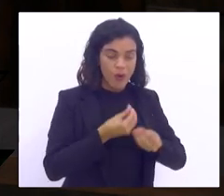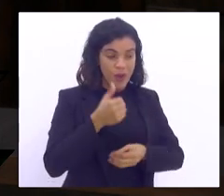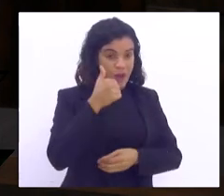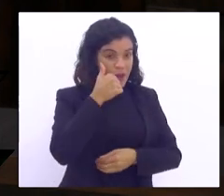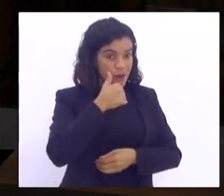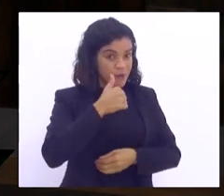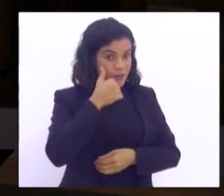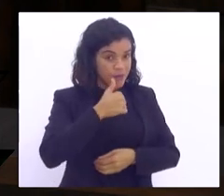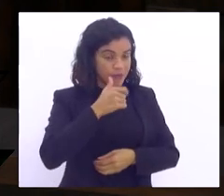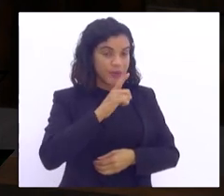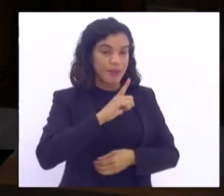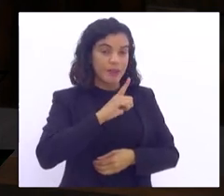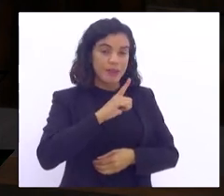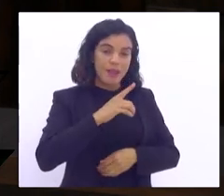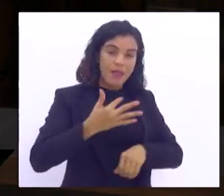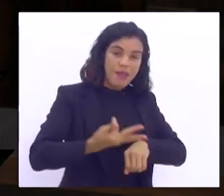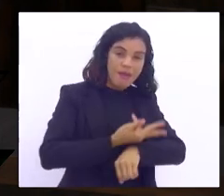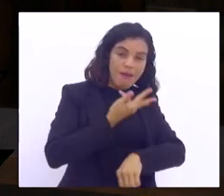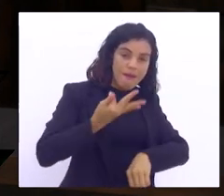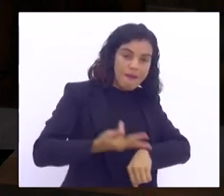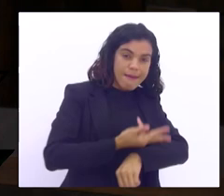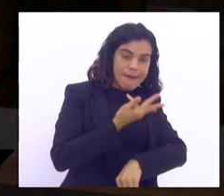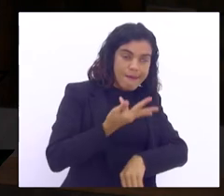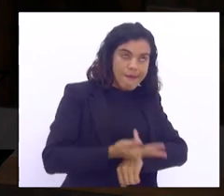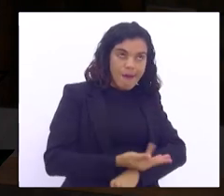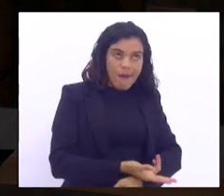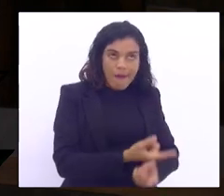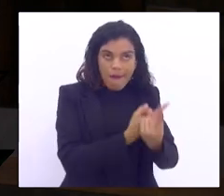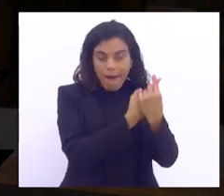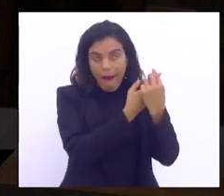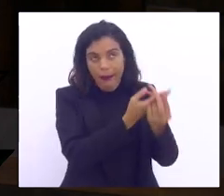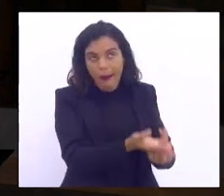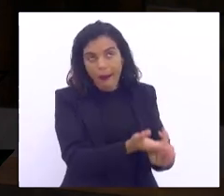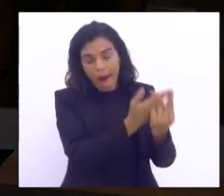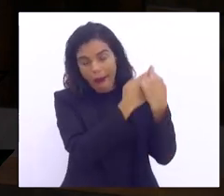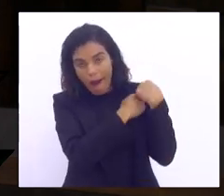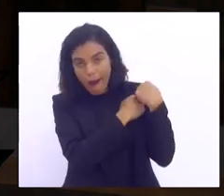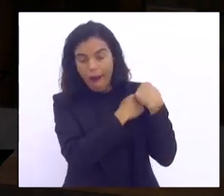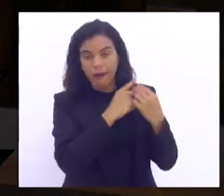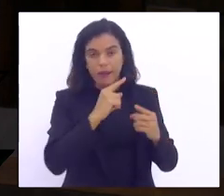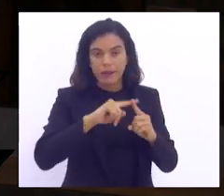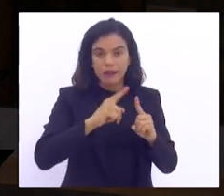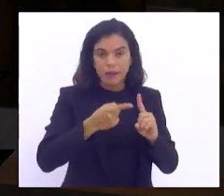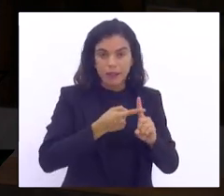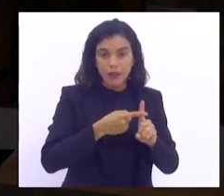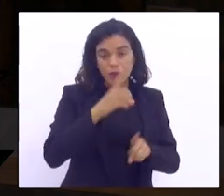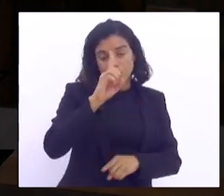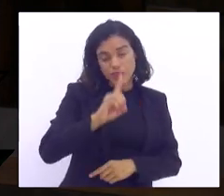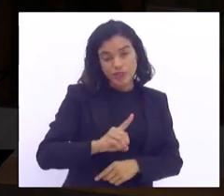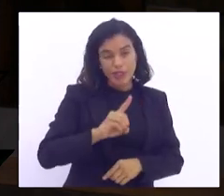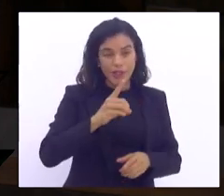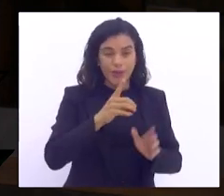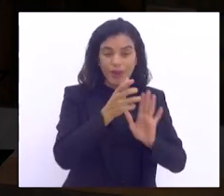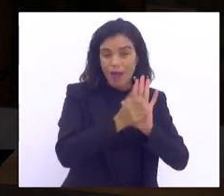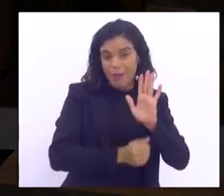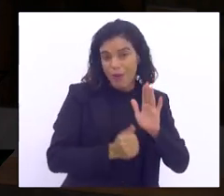mulher tem de suportar o fardo da gravidez, o direito ao aborto iguala homens e mulheres,